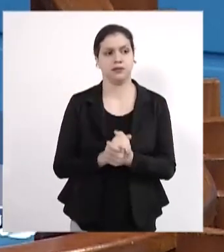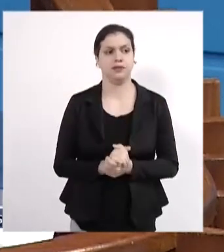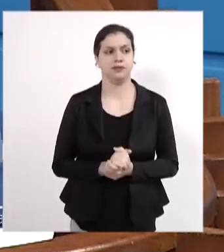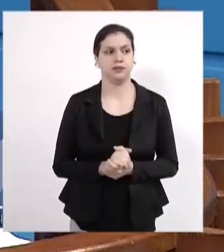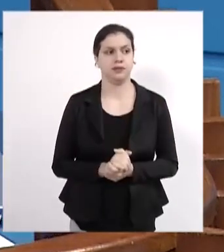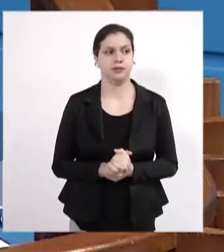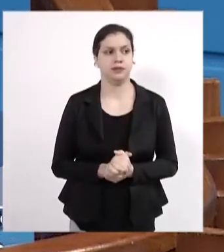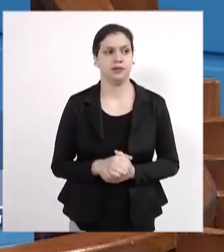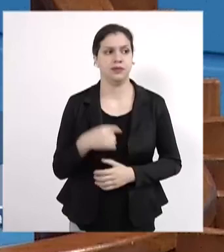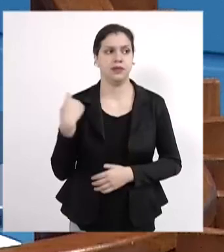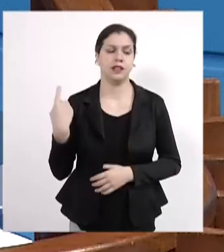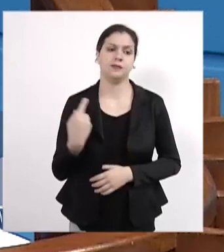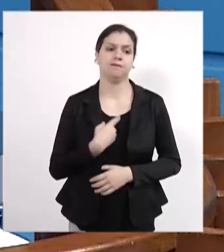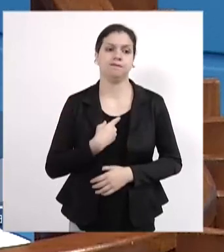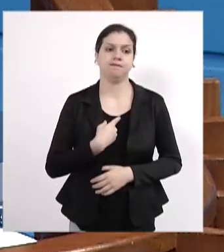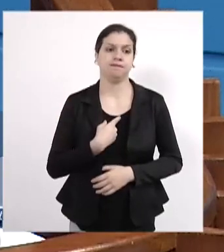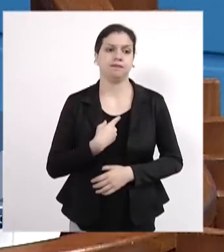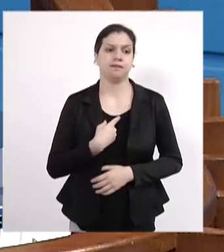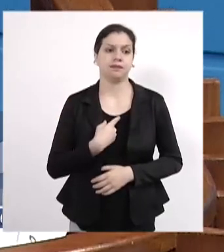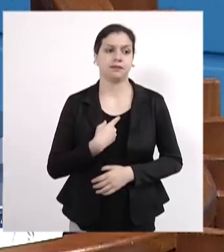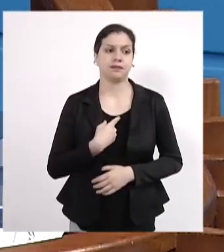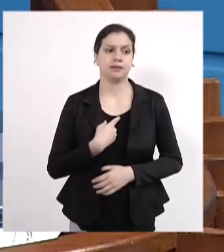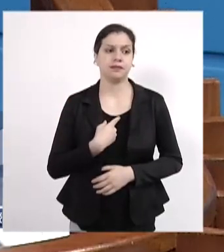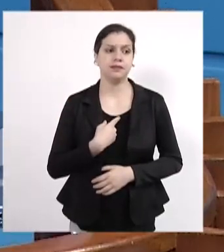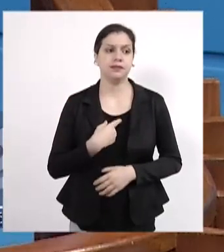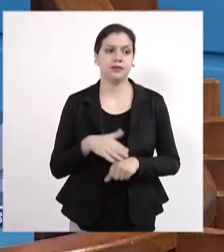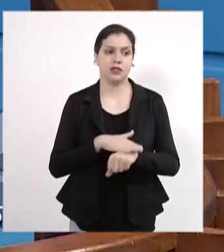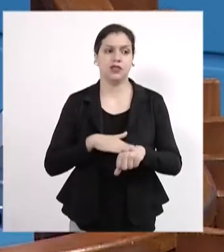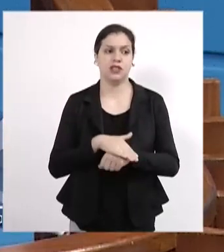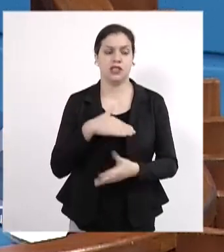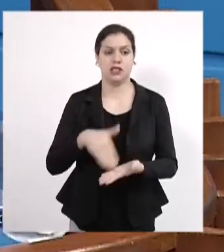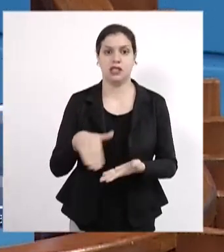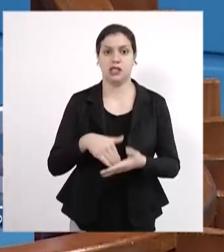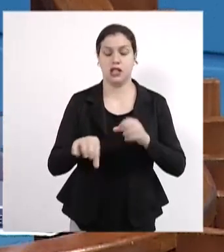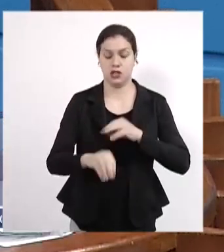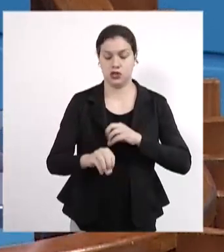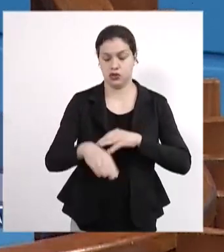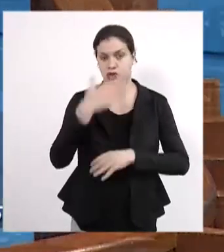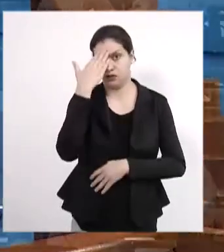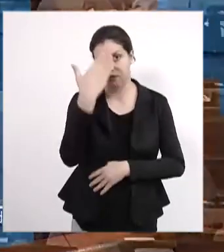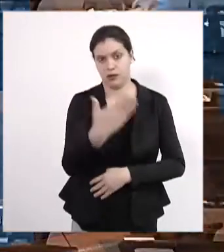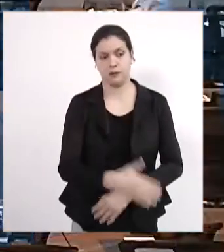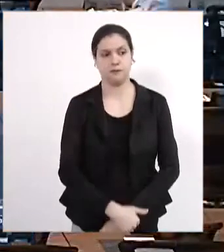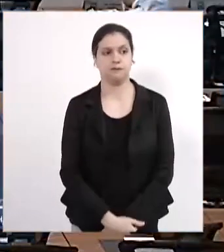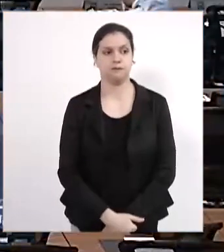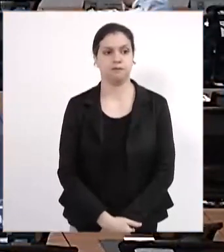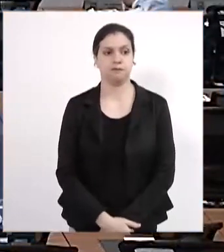vamos buscar essa interlocução com a Secretaria de Educação. Muito obrigado.